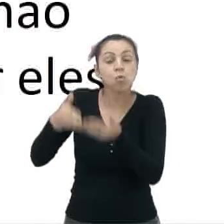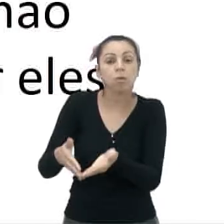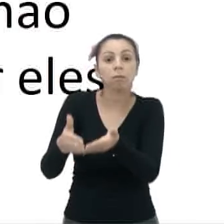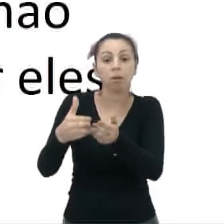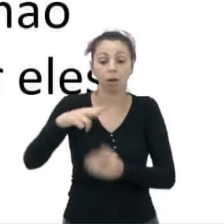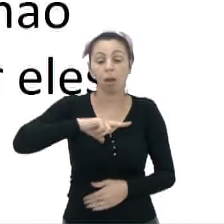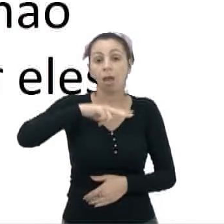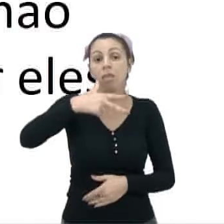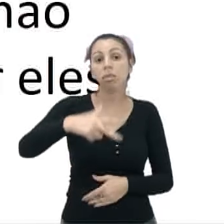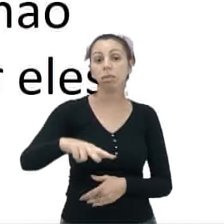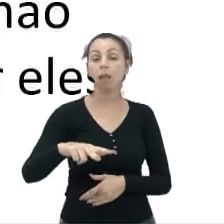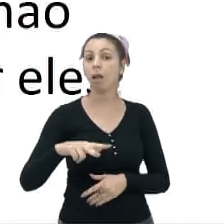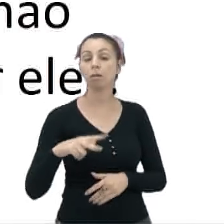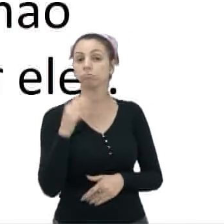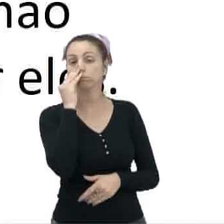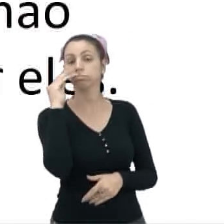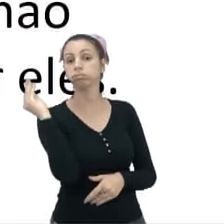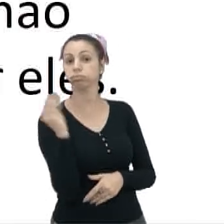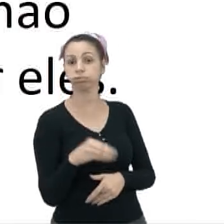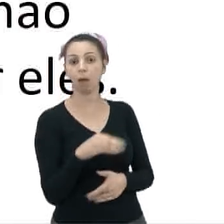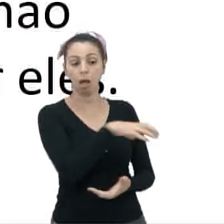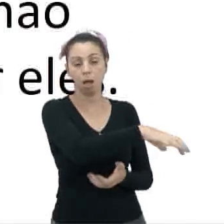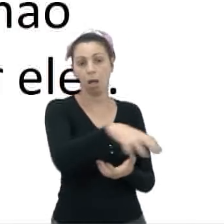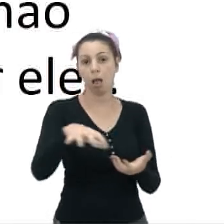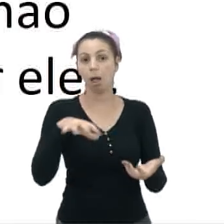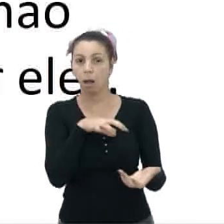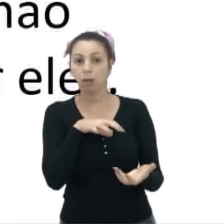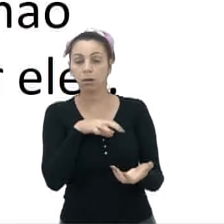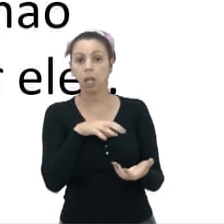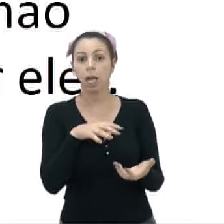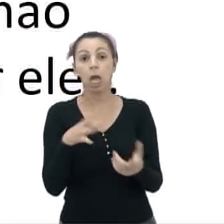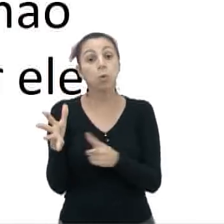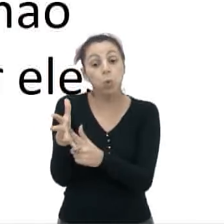Portugal na Índia. O que eles queriam era o domínio das rotas